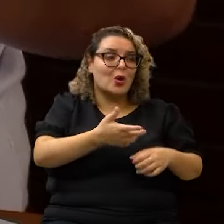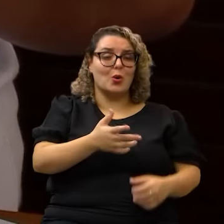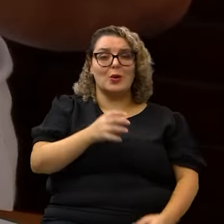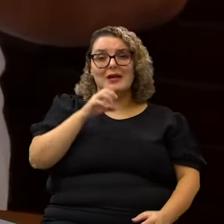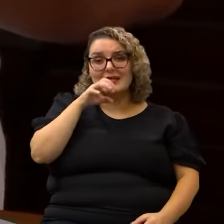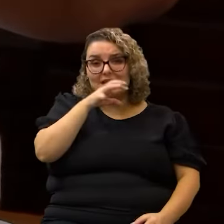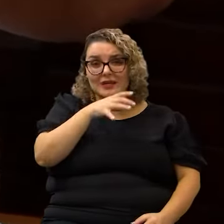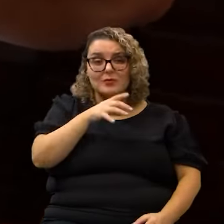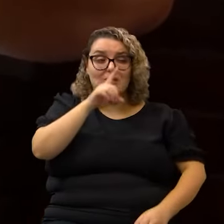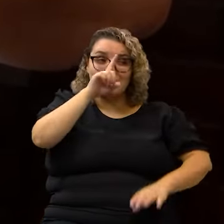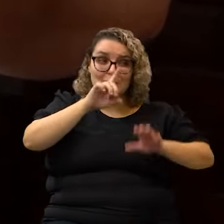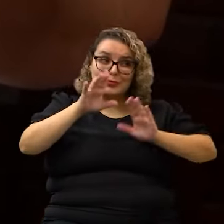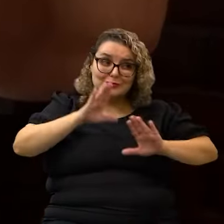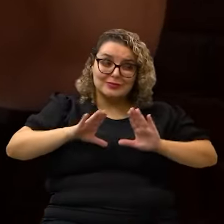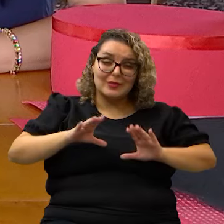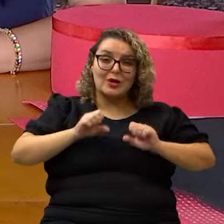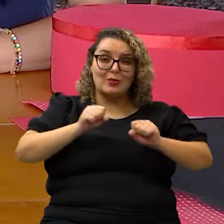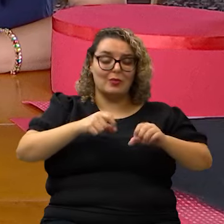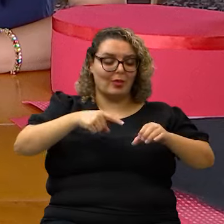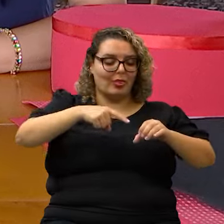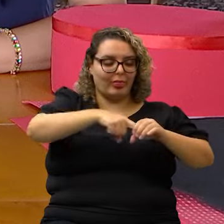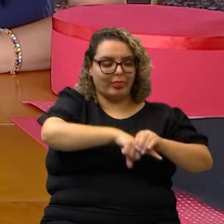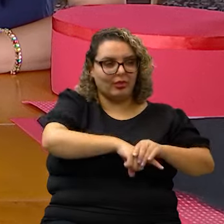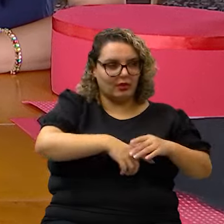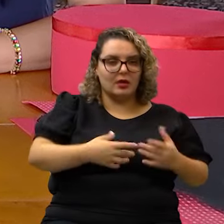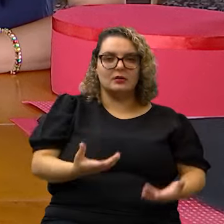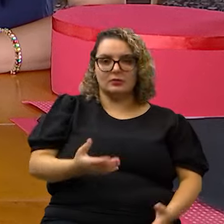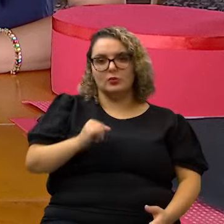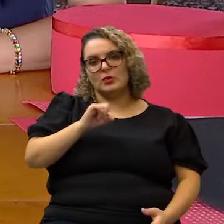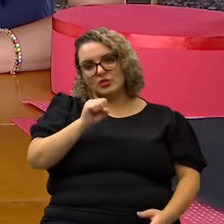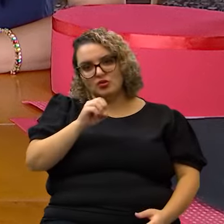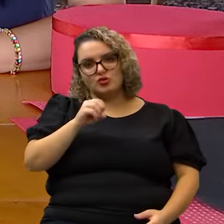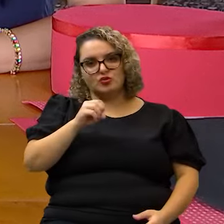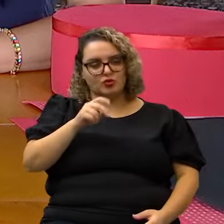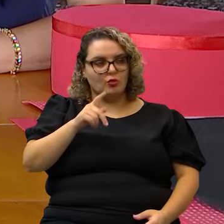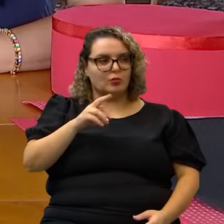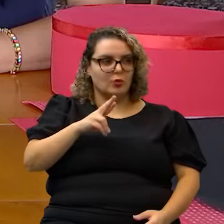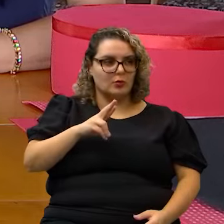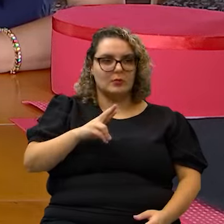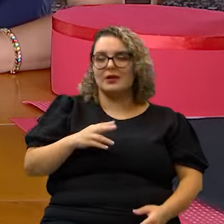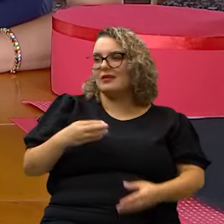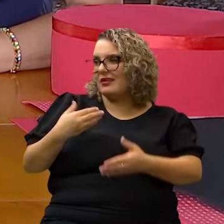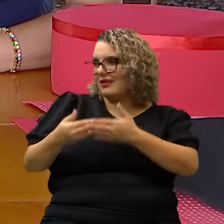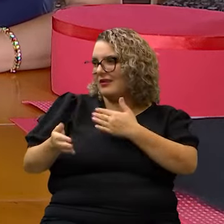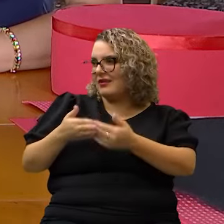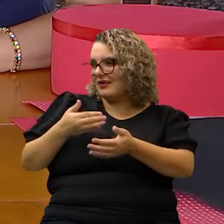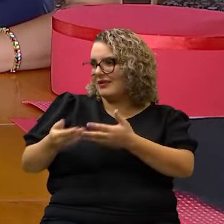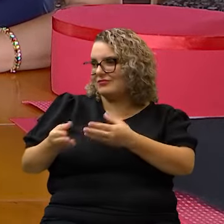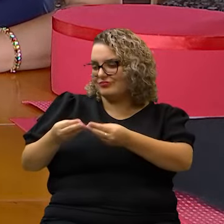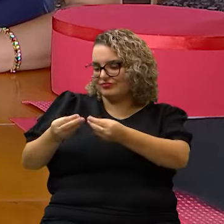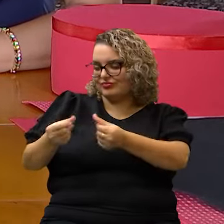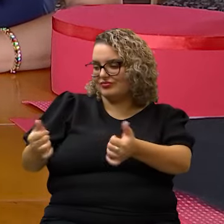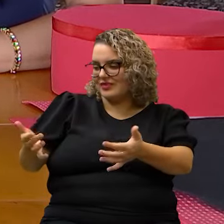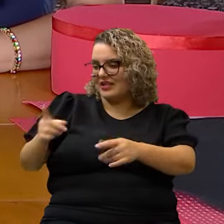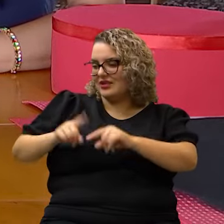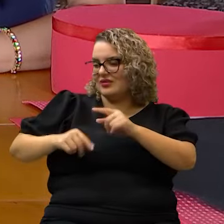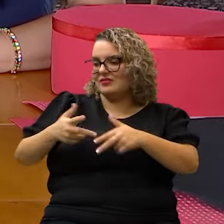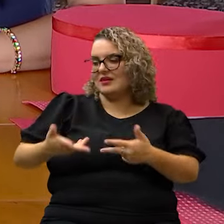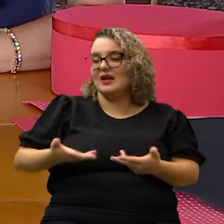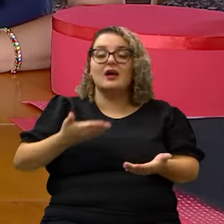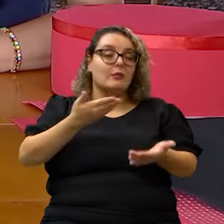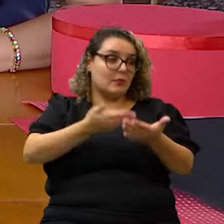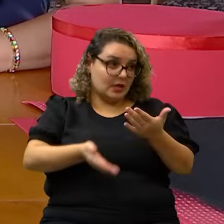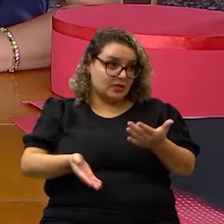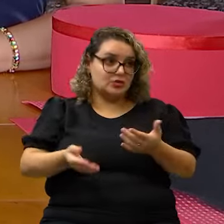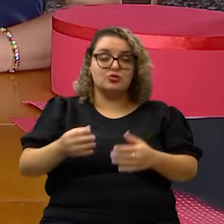cola quente você tem que usar com muito cuidado porque ela pode perfurar o isopor. Então você vem com a cola... E aí estraga o material. Estraga o material, aí não